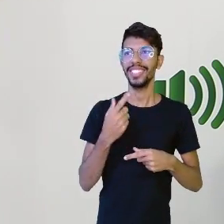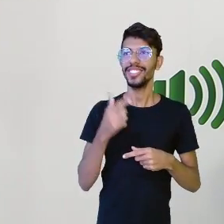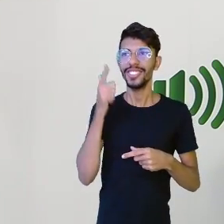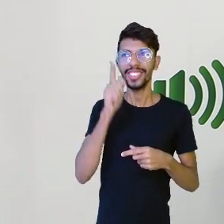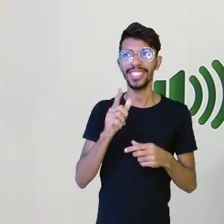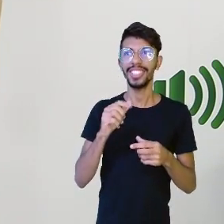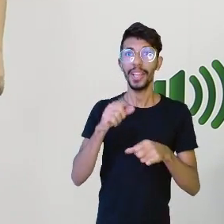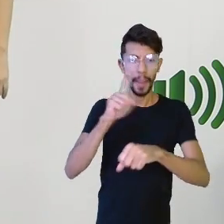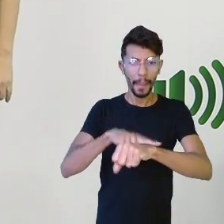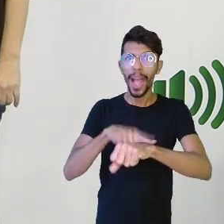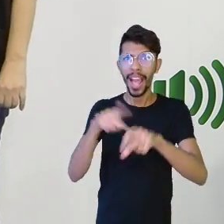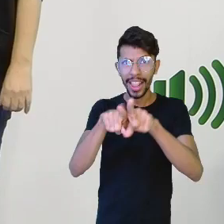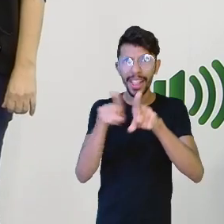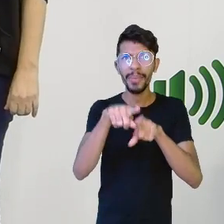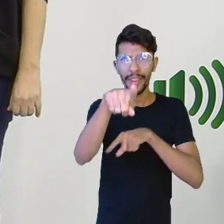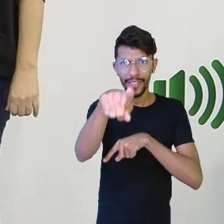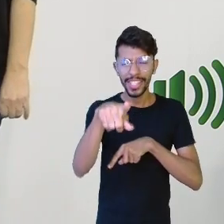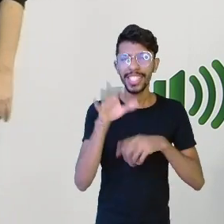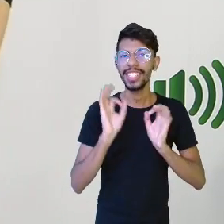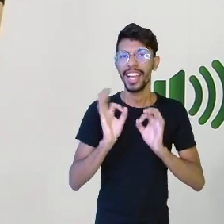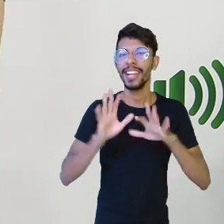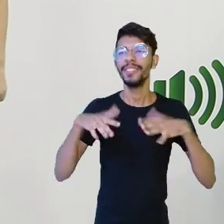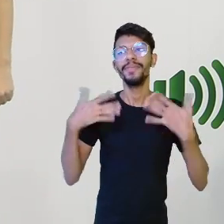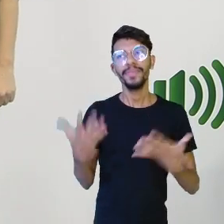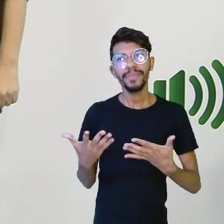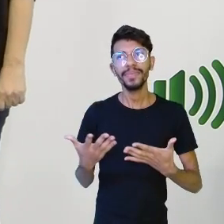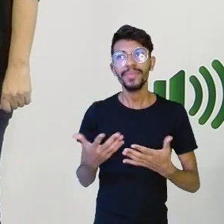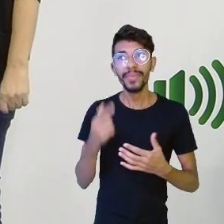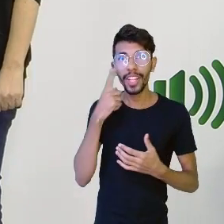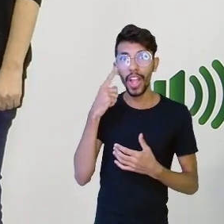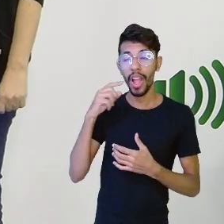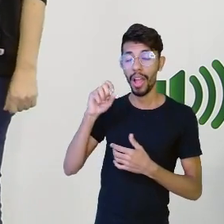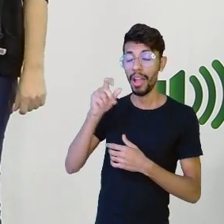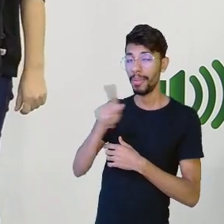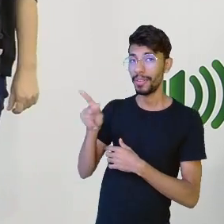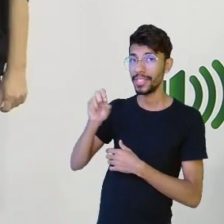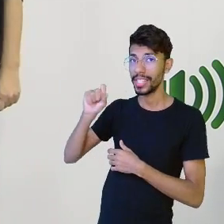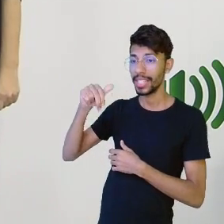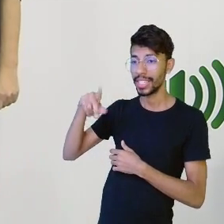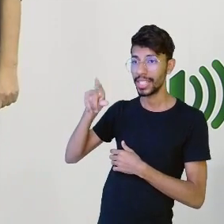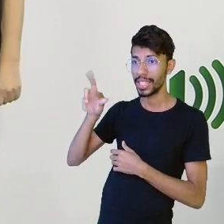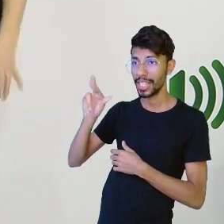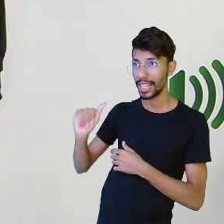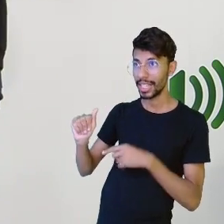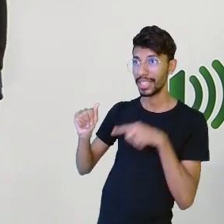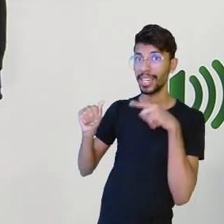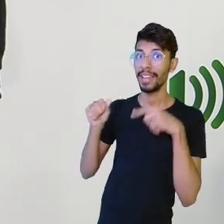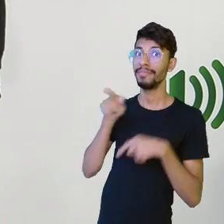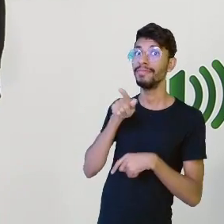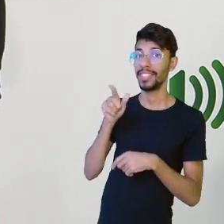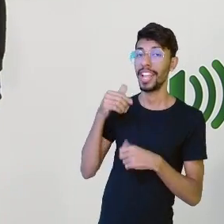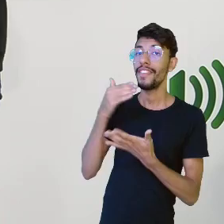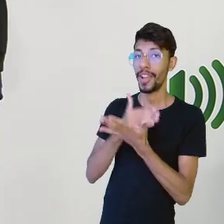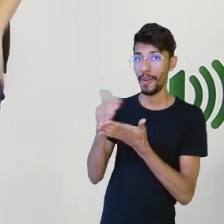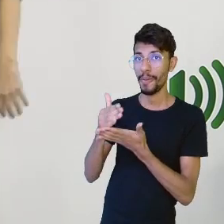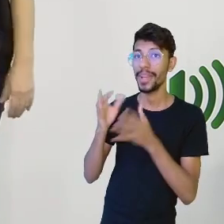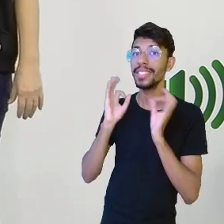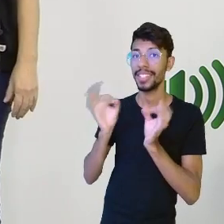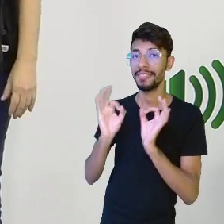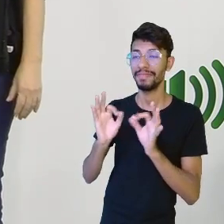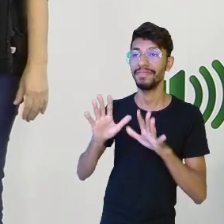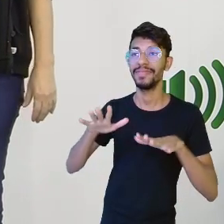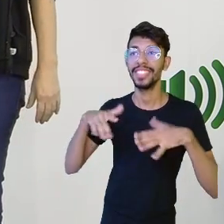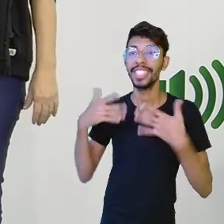também. Eu vou estar marcando aqui para mostrar para você. Sandra, a professora Sandra vai começar e a gente vai ver em